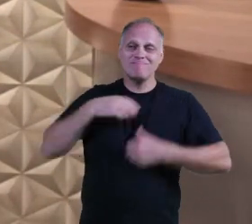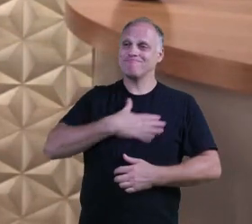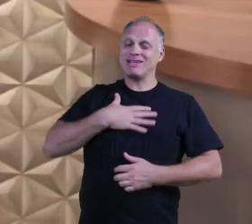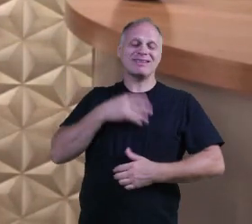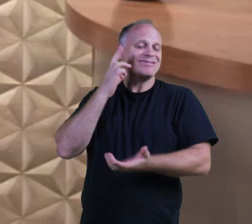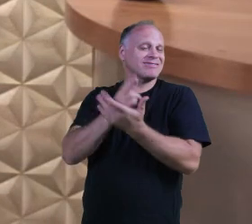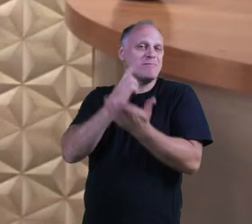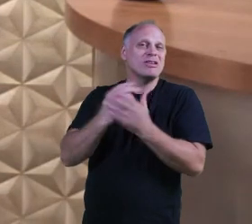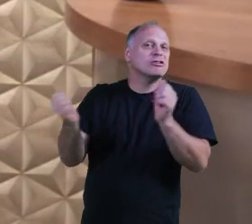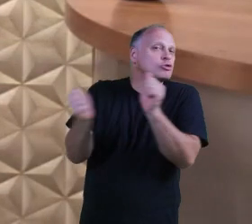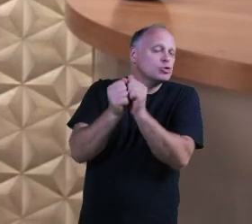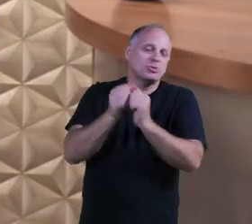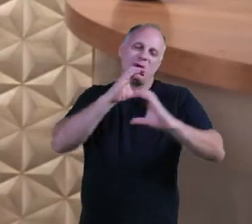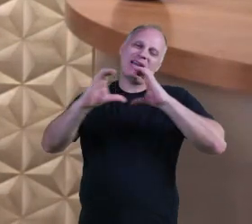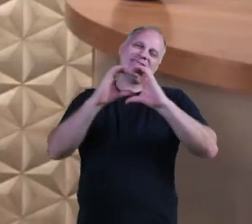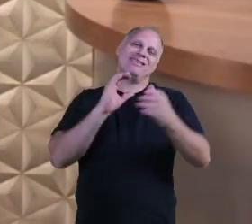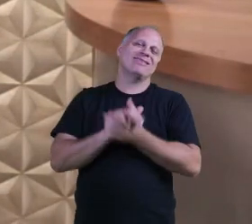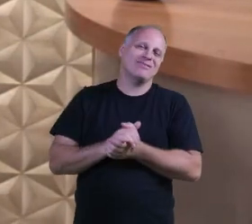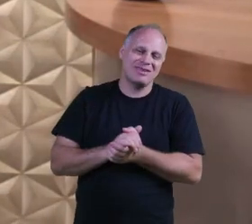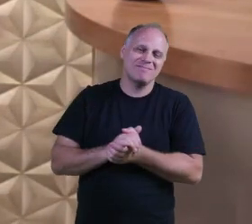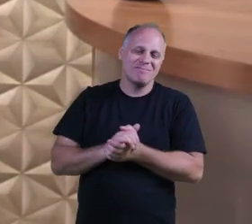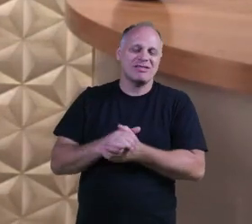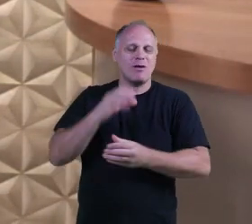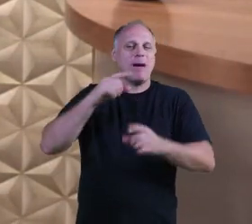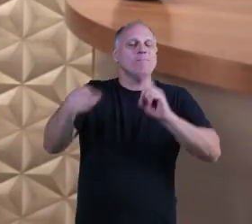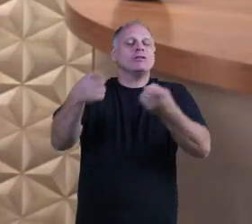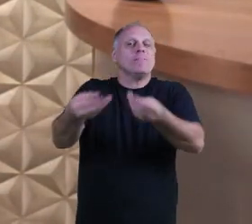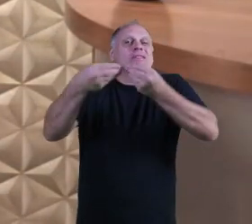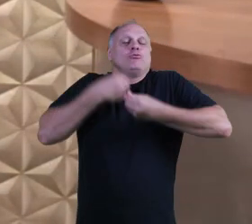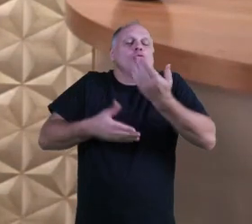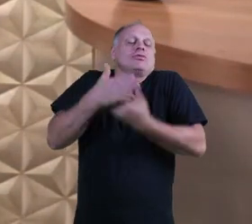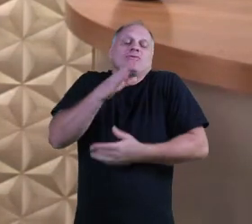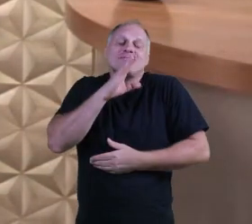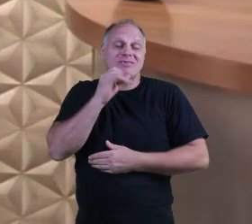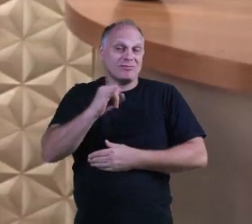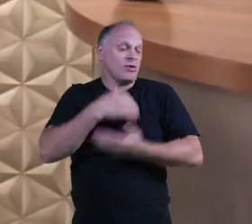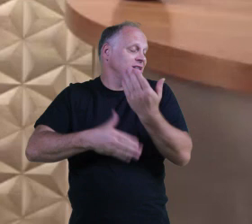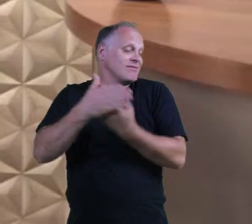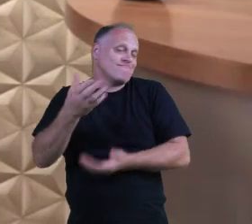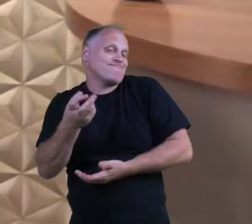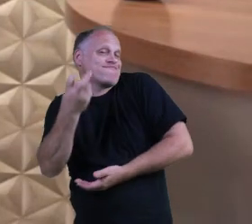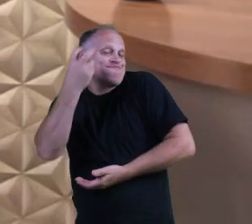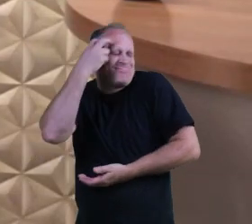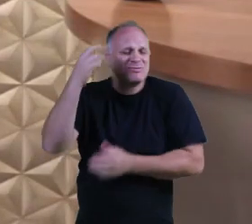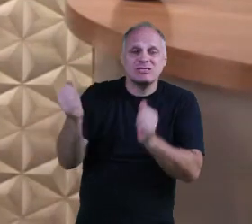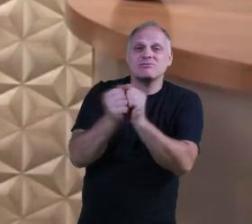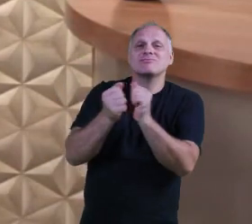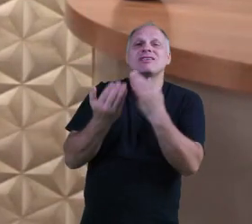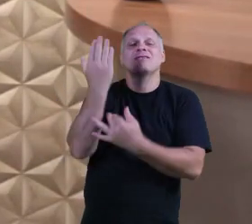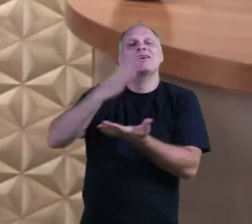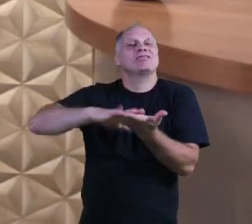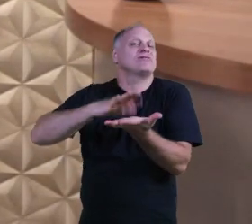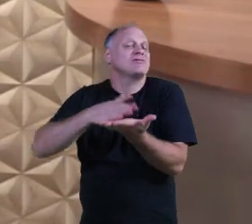Soares. Então, te abre um leque, assim, um campo. E sou de uma uma pessoa realizada com a música,